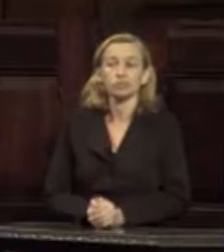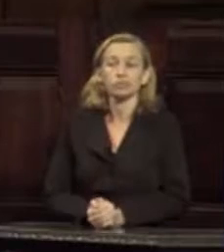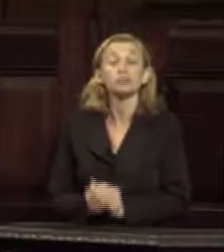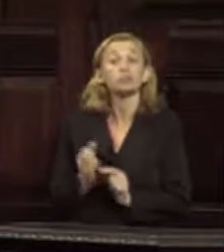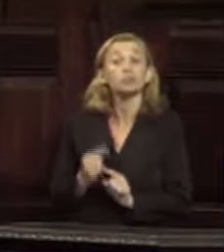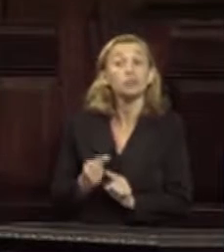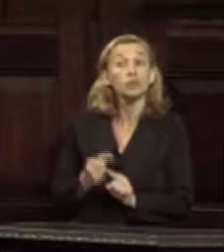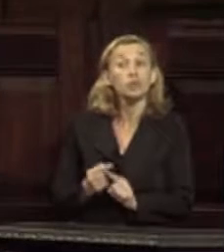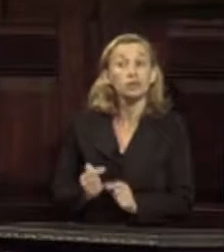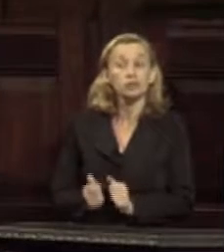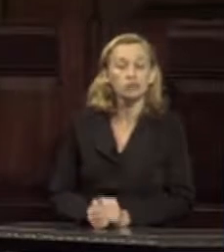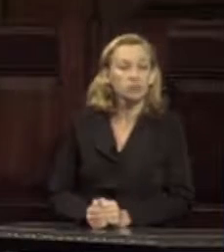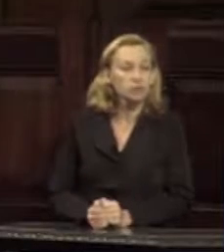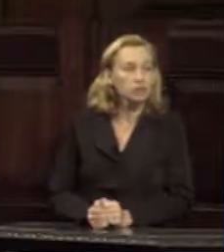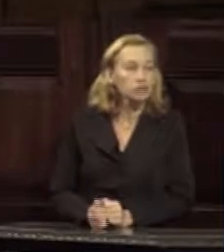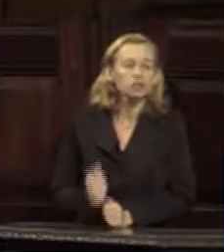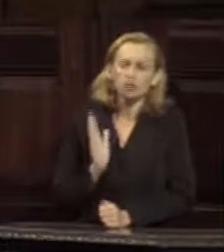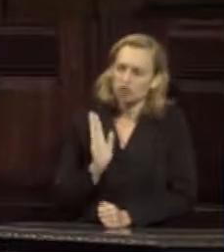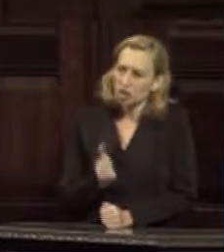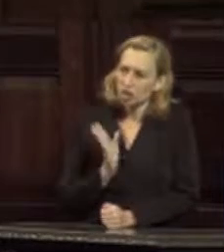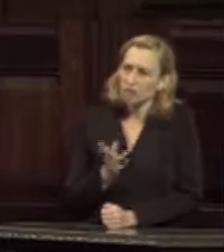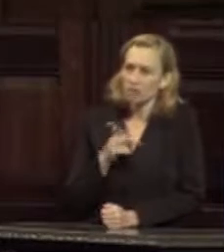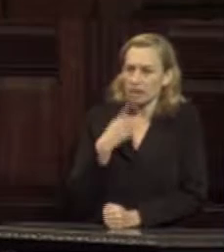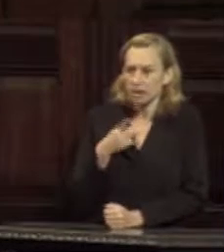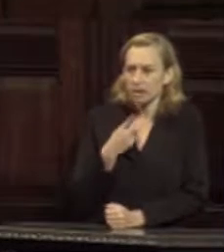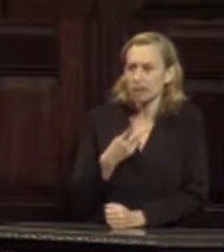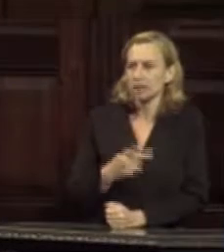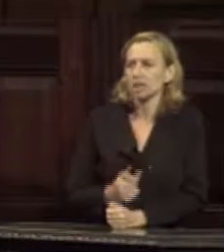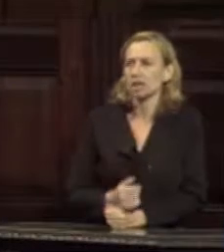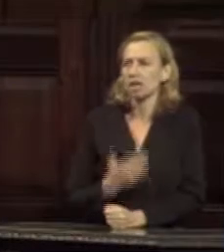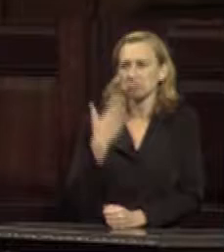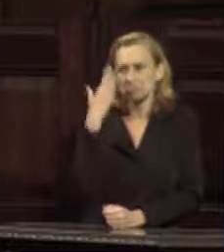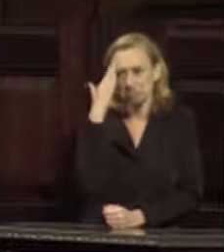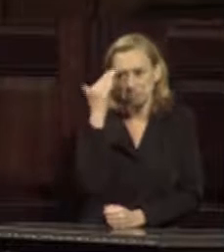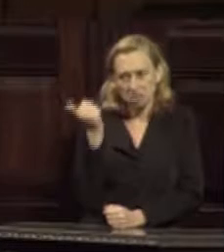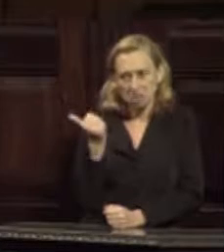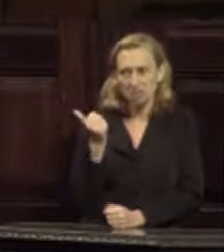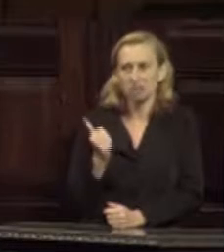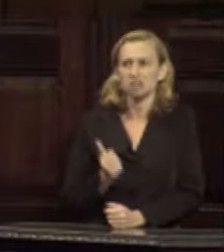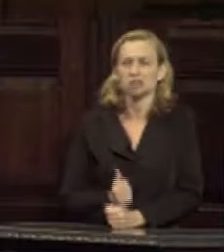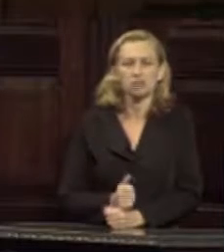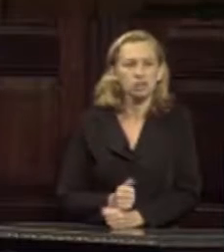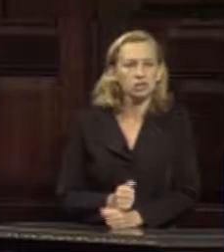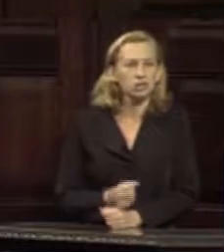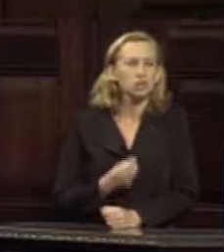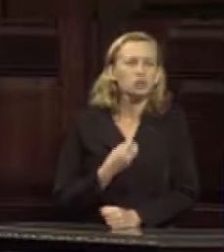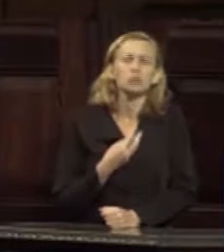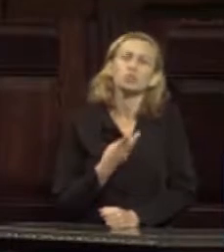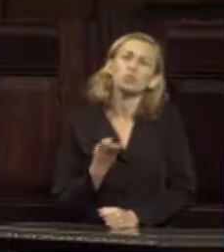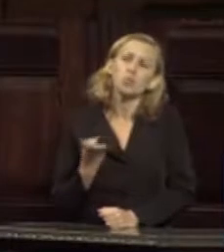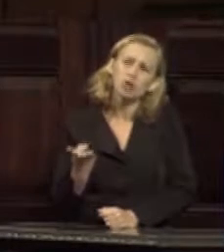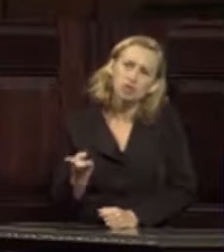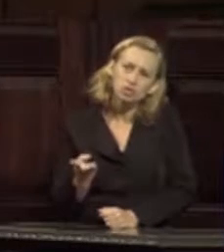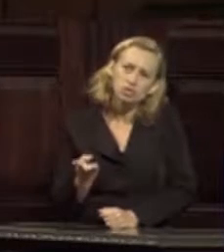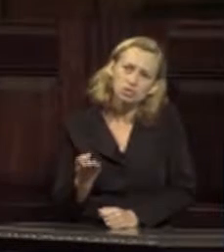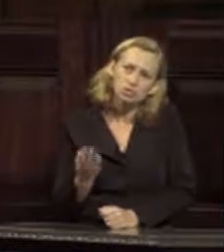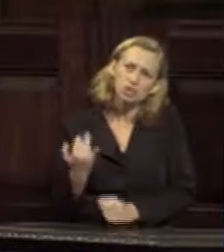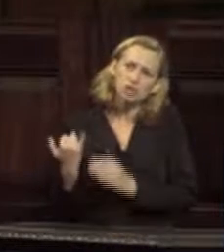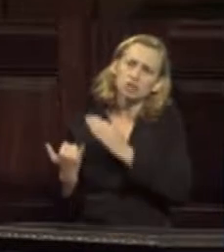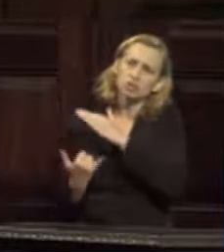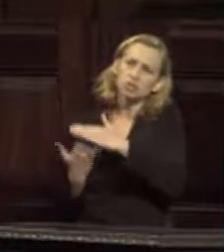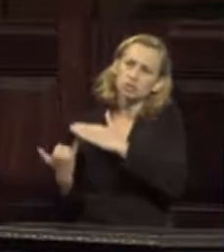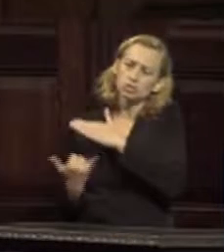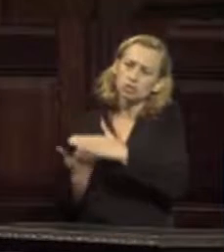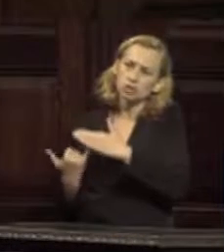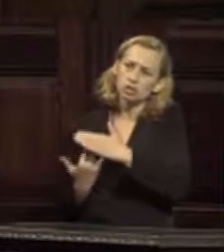porque, como já falei aqui, eu sei de quanto a instituição